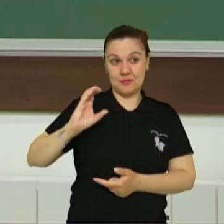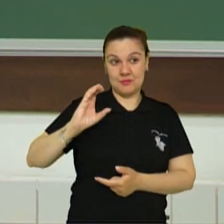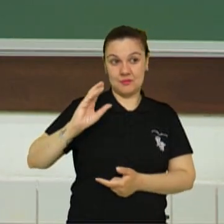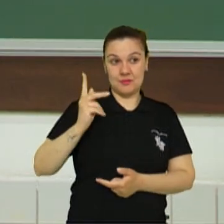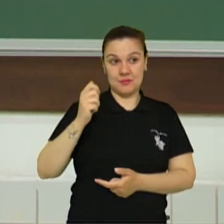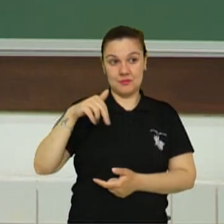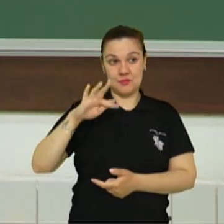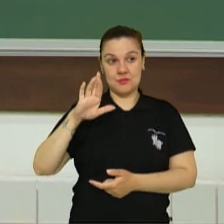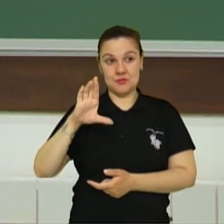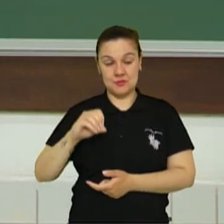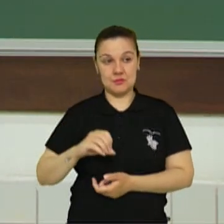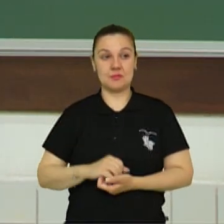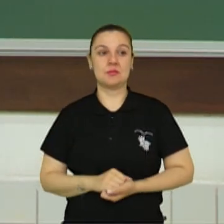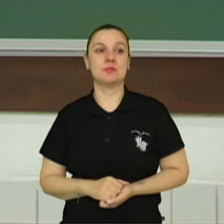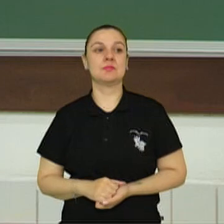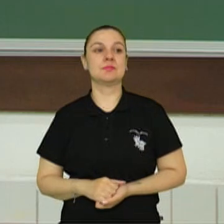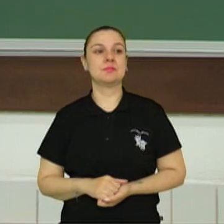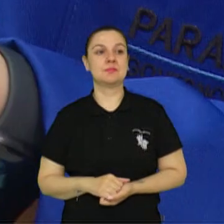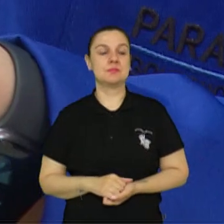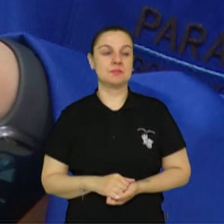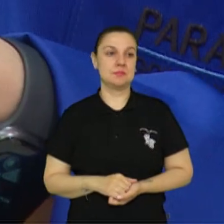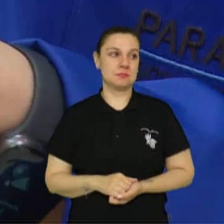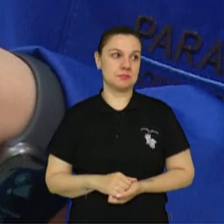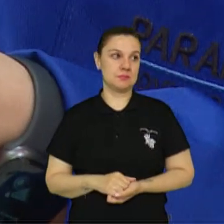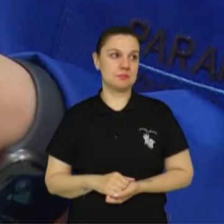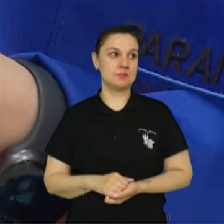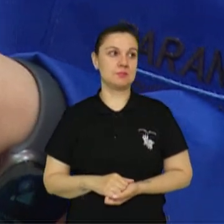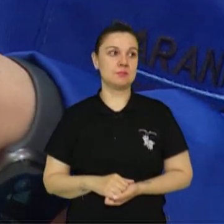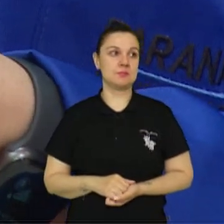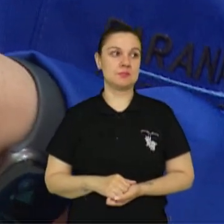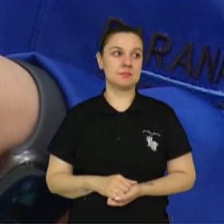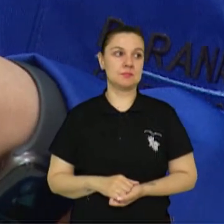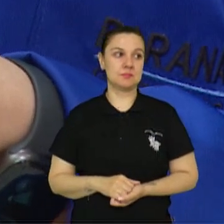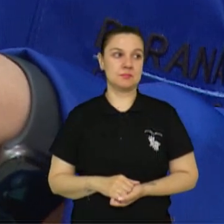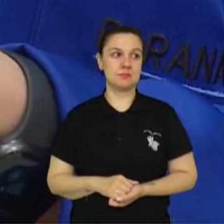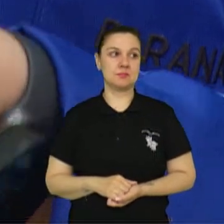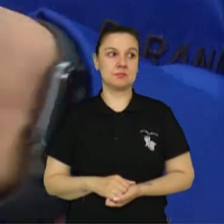chanfro, tá? Vocês visualizarem bem aí.